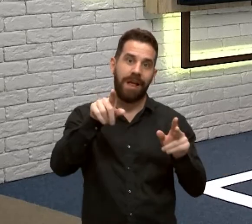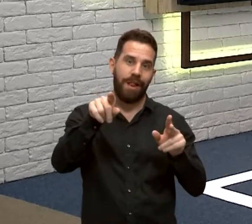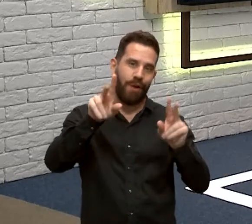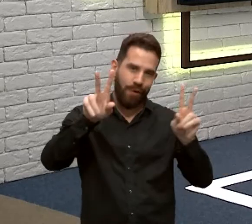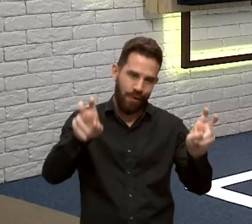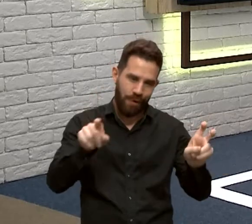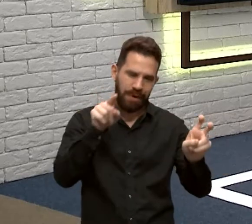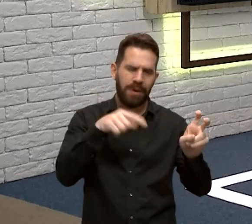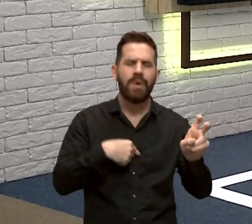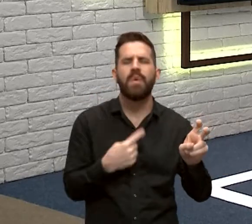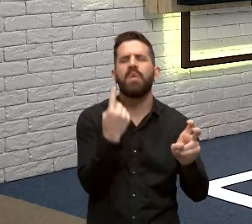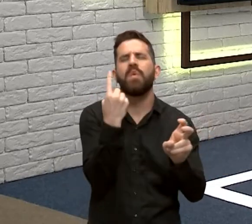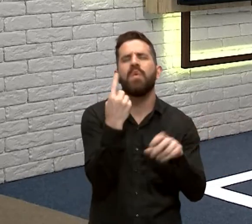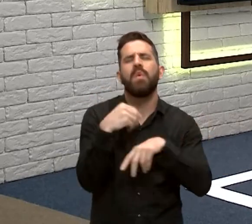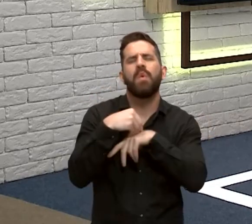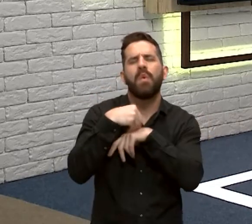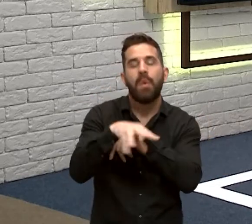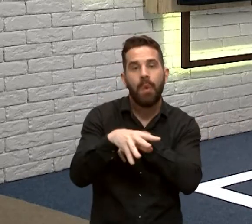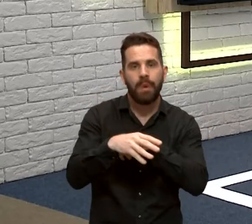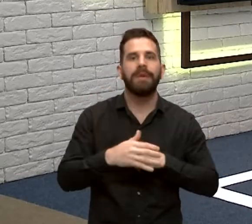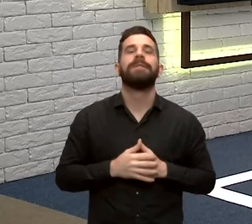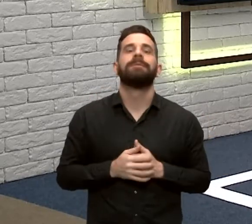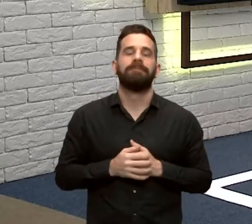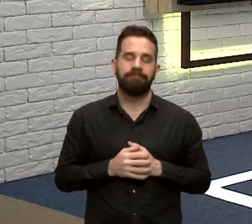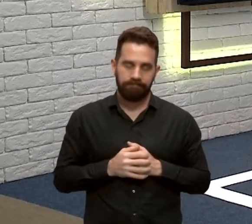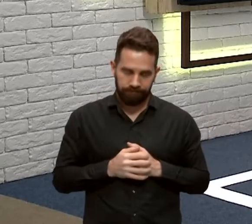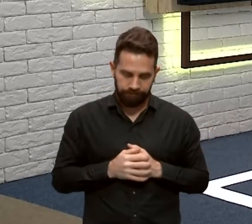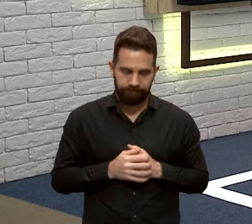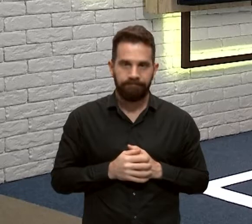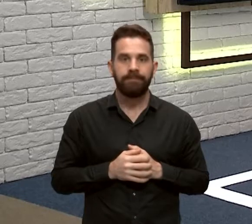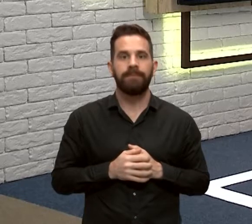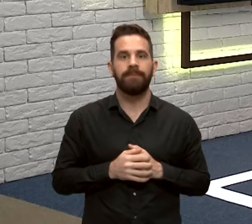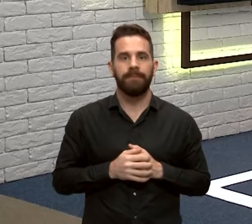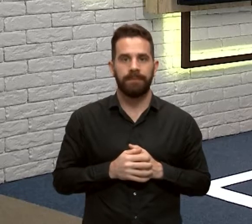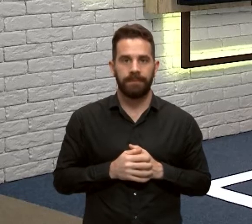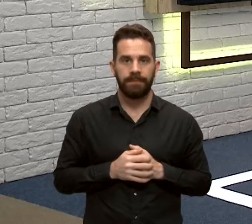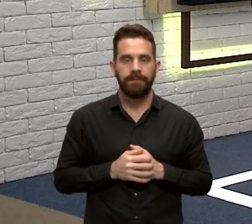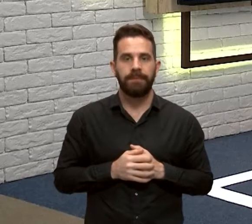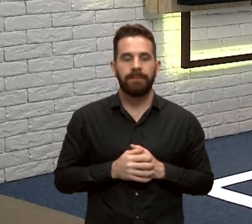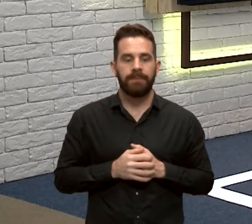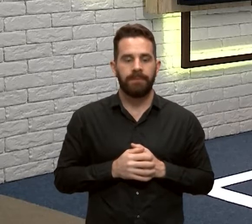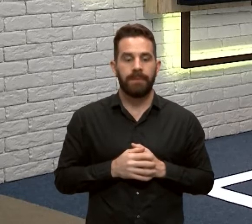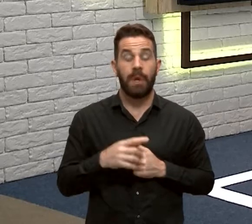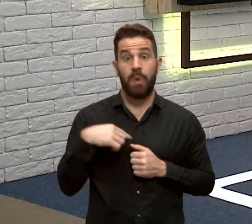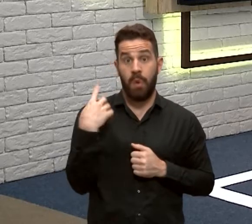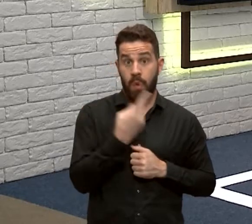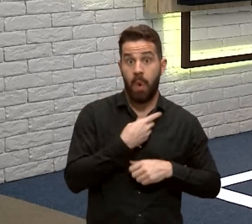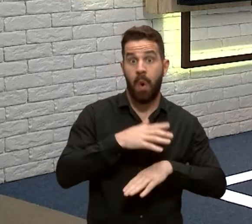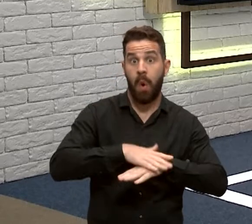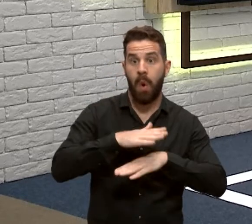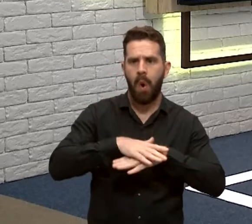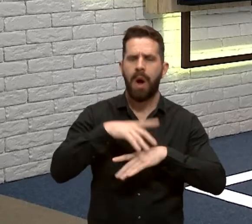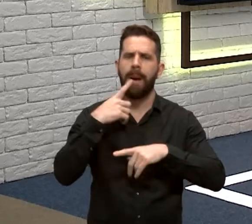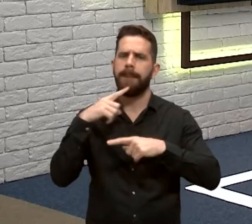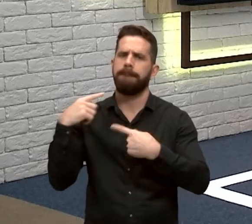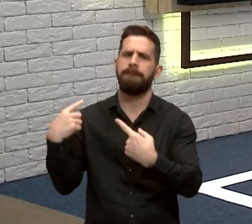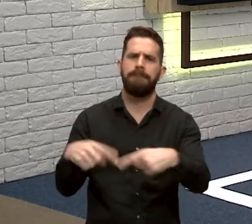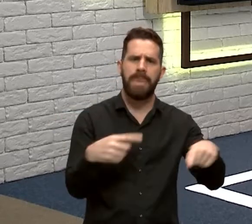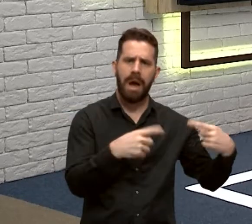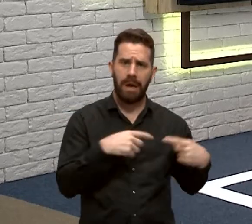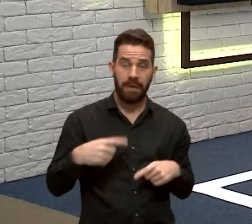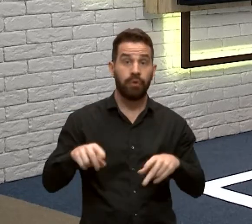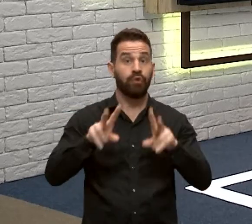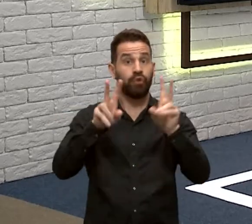queria falar uma palavrinha só. Pode falar, professora. Nós temos feito uma discussão muito grande sobre a questão do